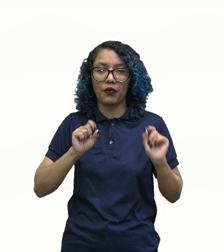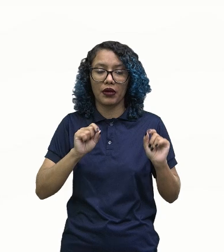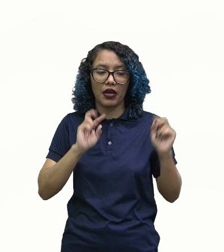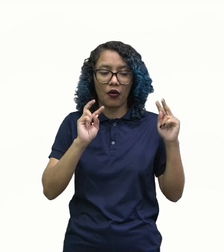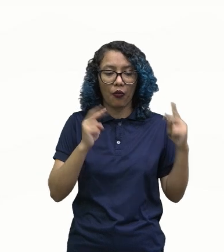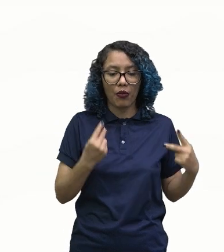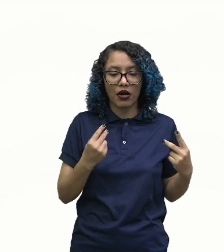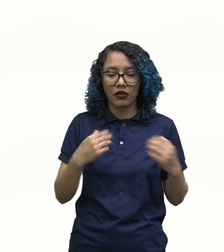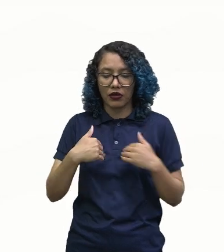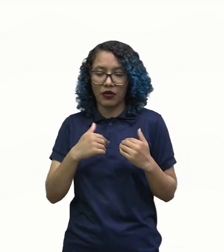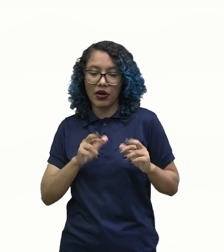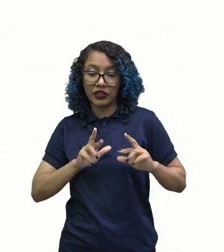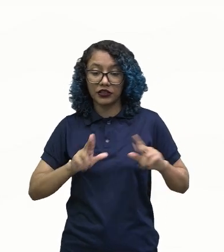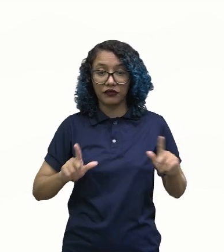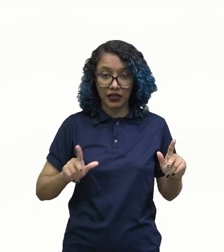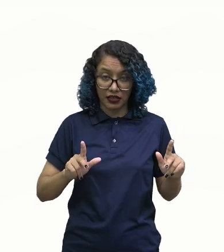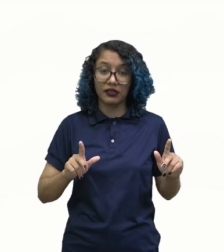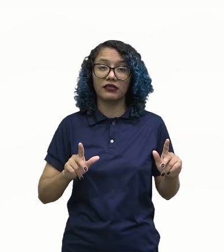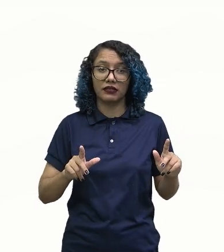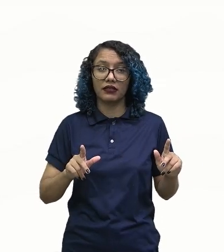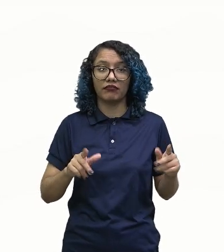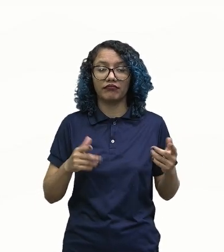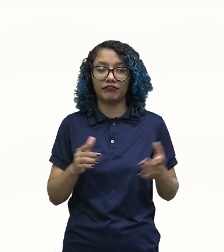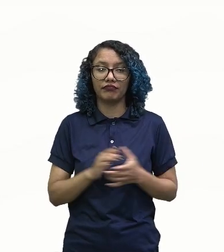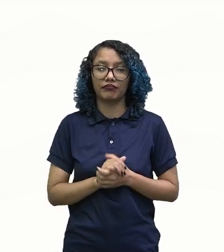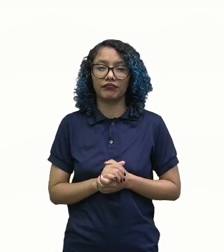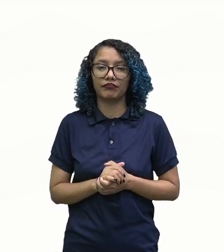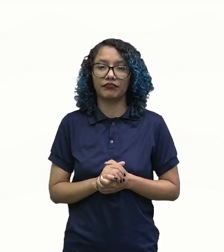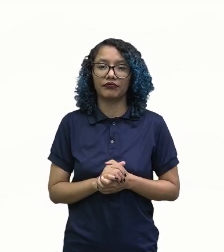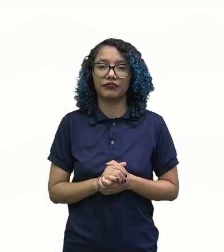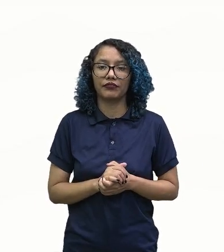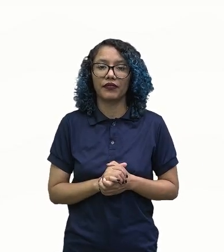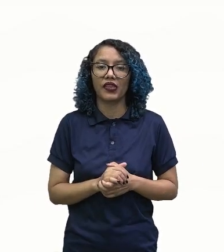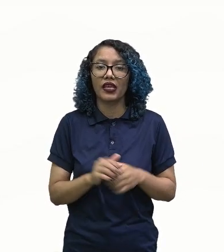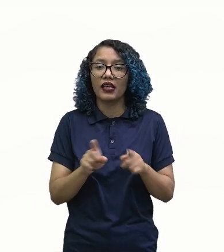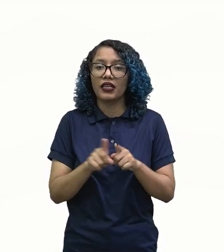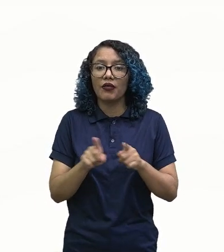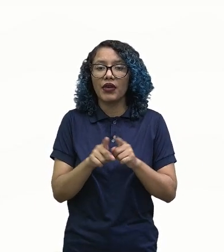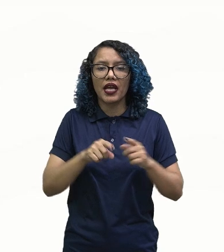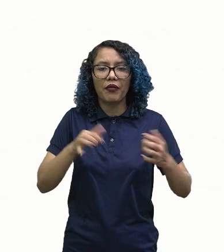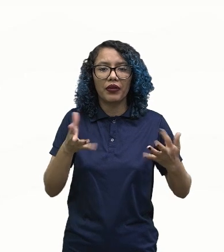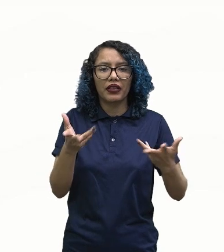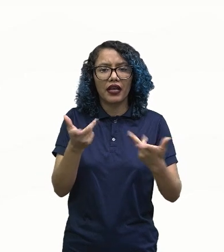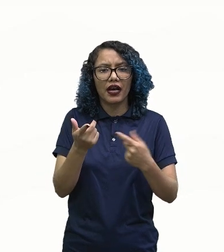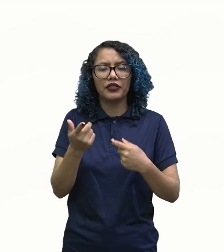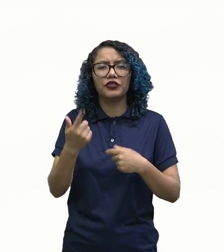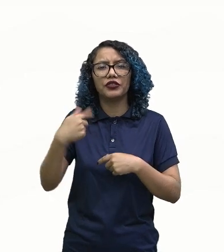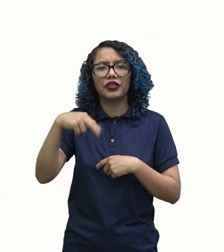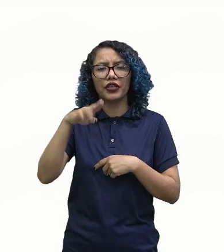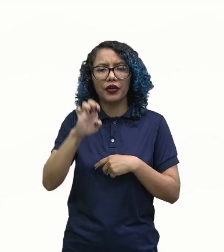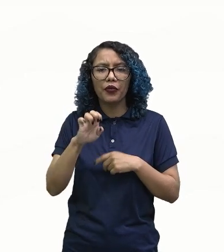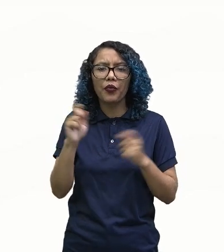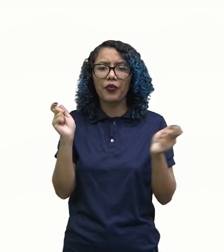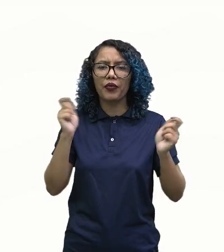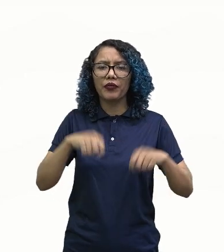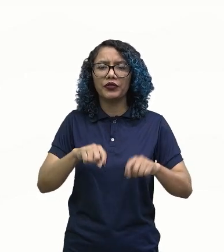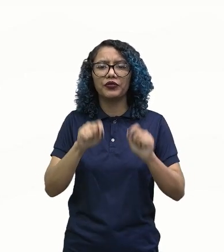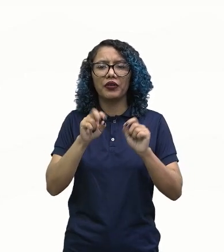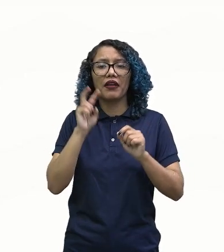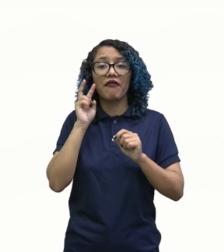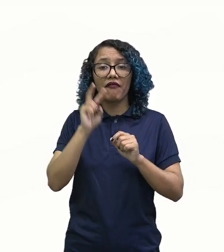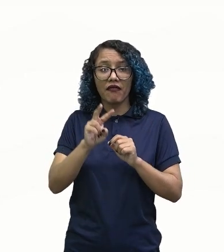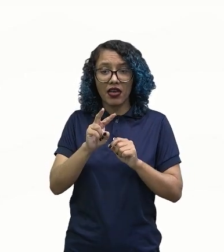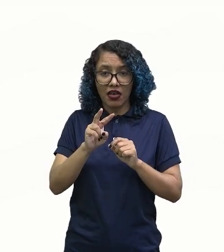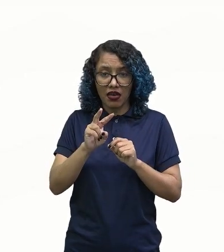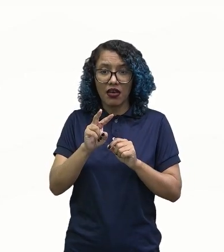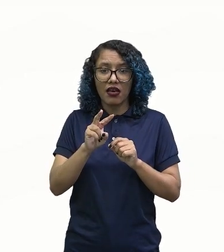dos outros animais, né? A habilidade que o permite ver aquilo que nunca foi visto e ouvir aquilo